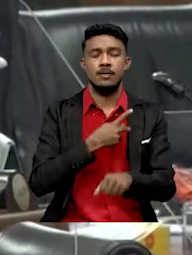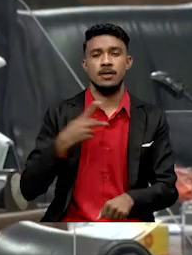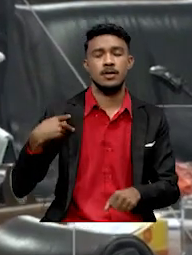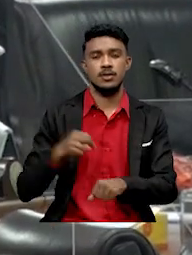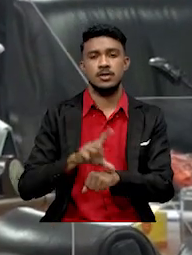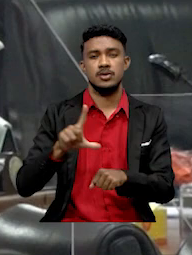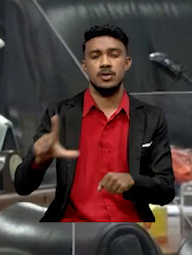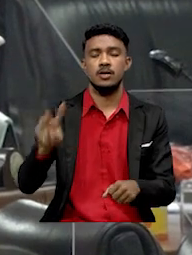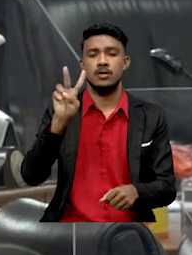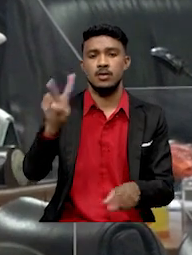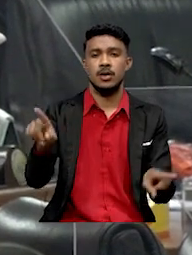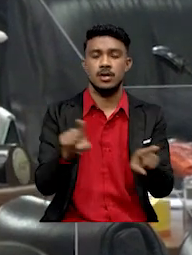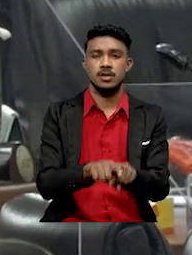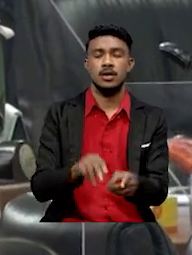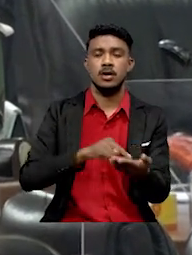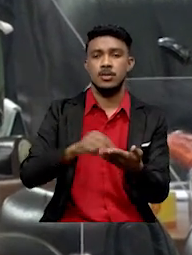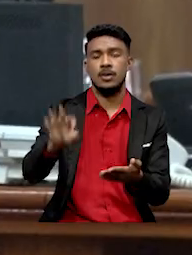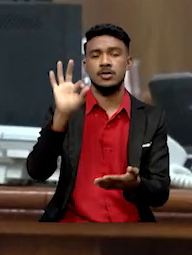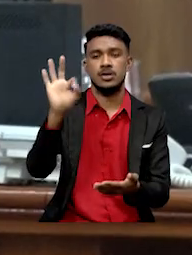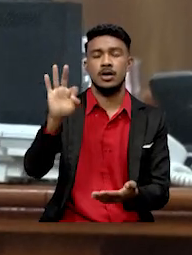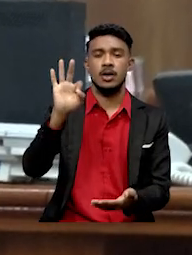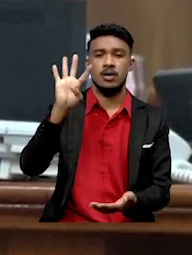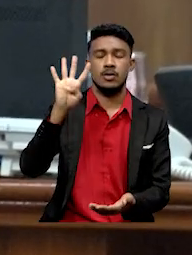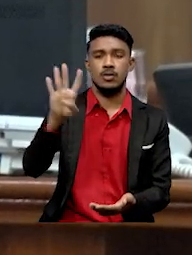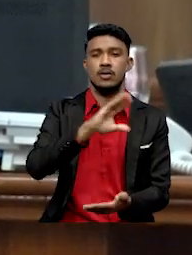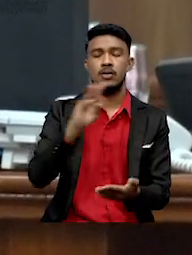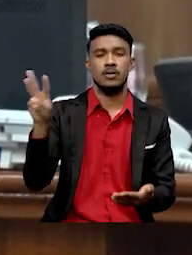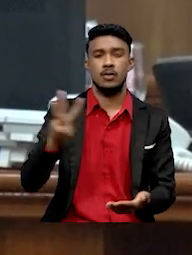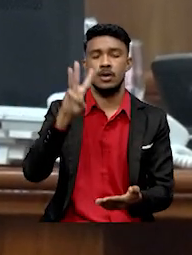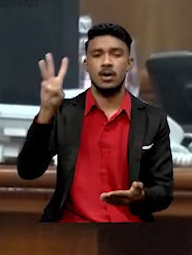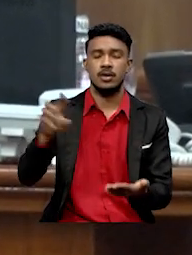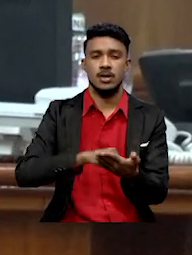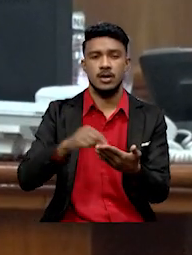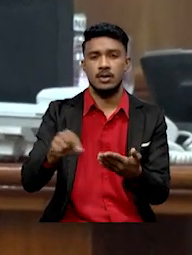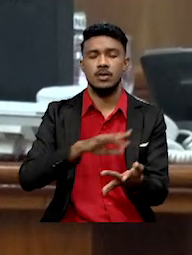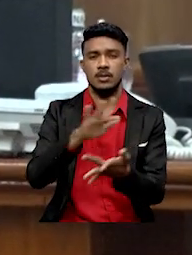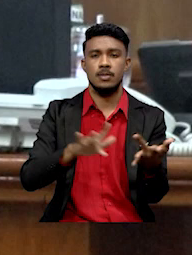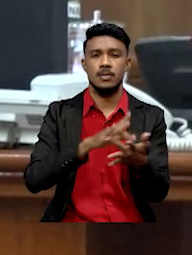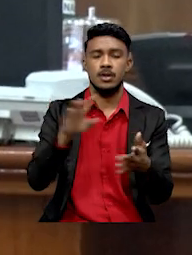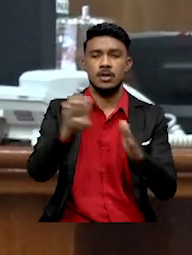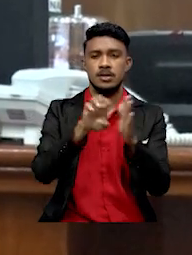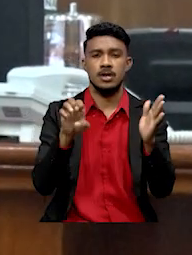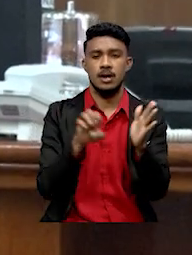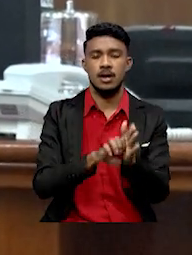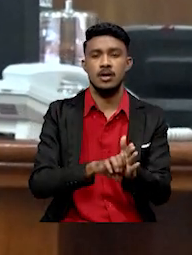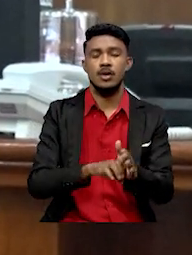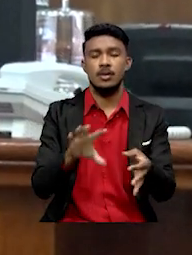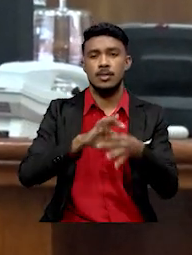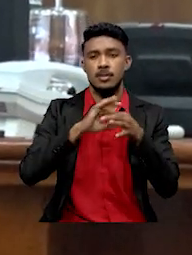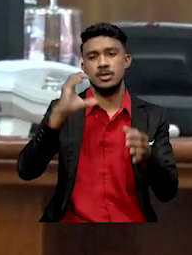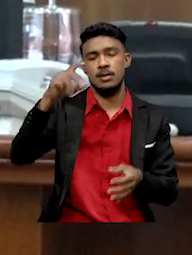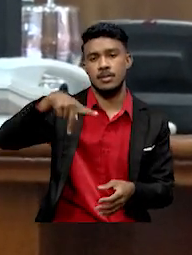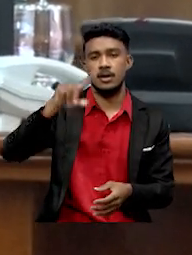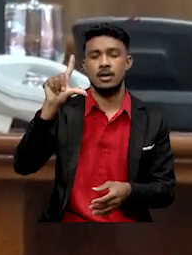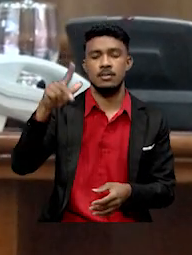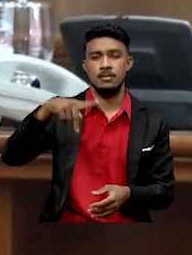hanesan resolução número 5/4 ratifica acordo com a mobilidade estado membro CPLP nian no ida